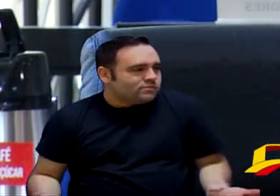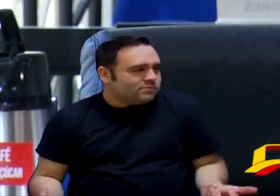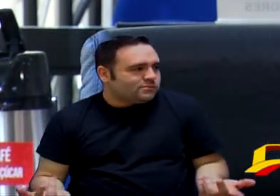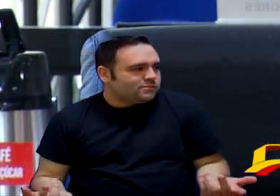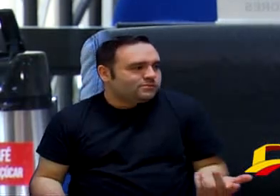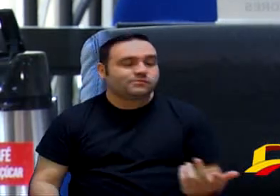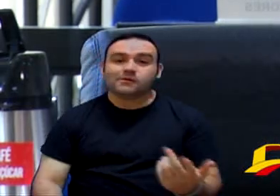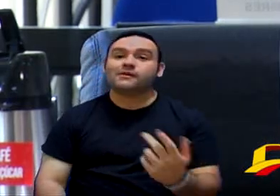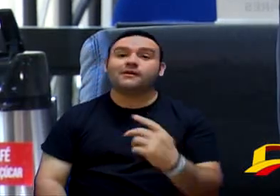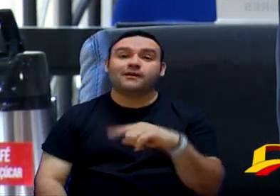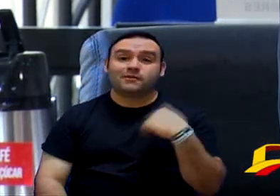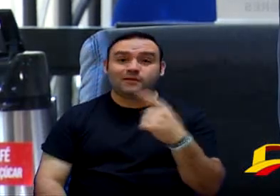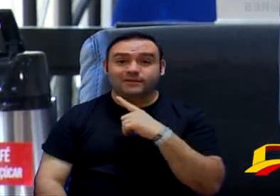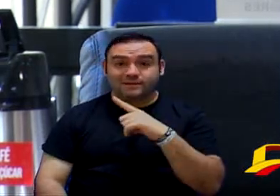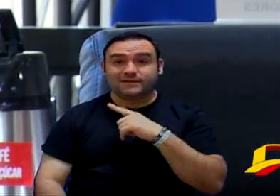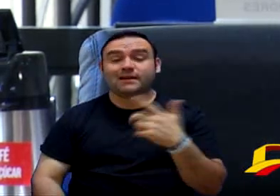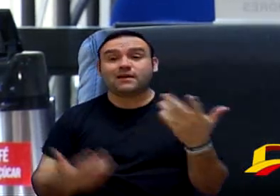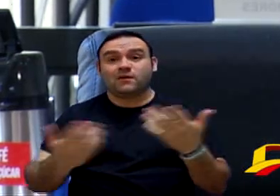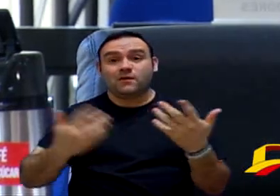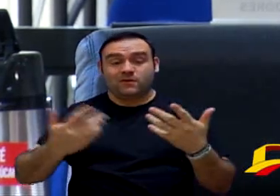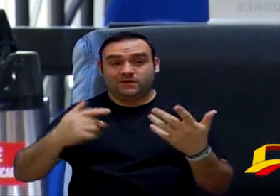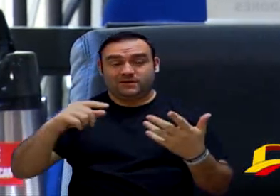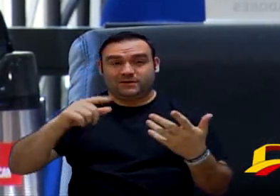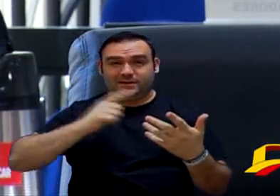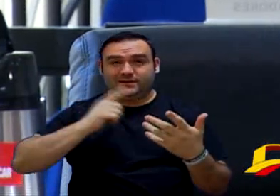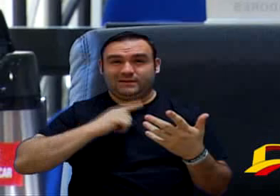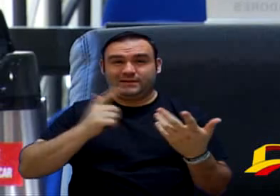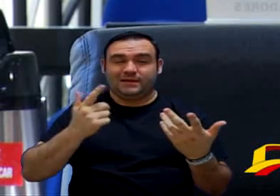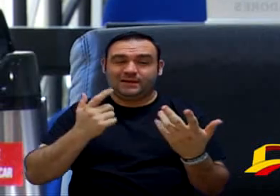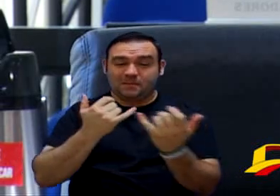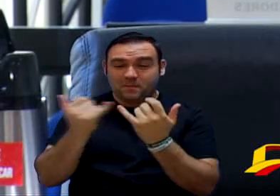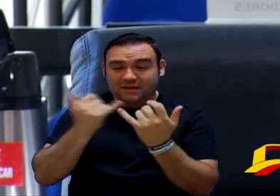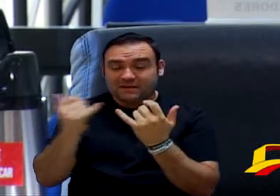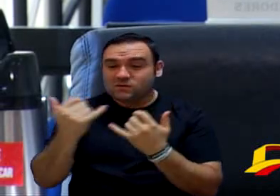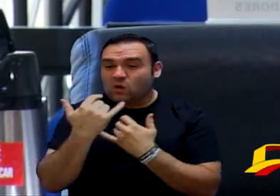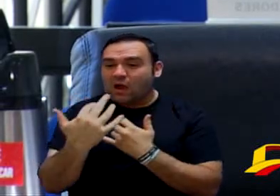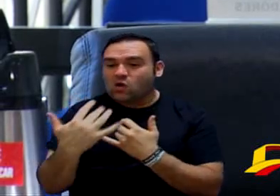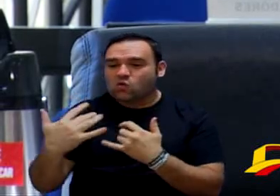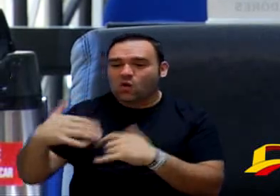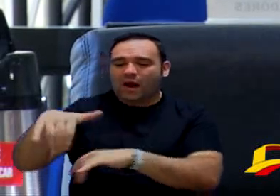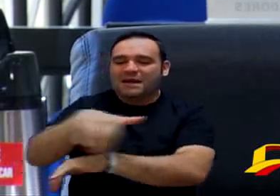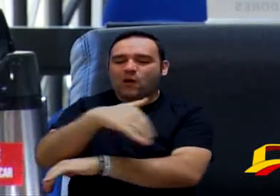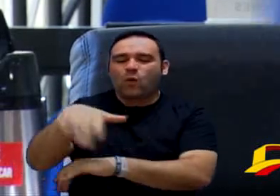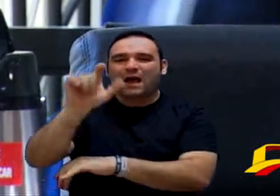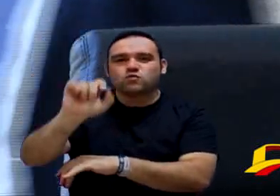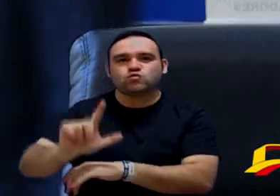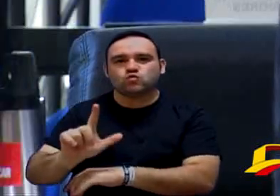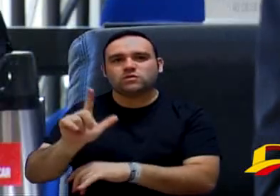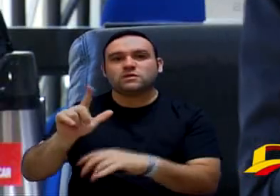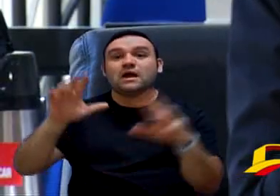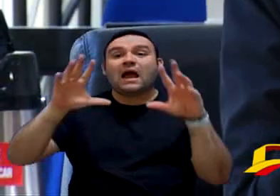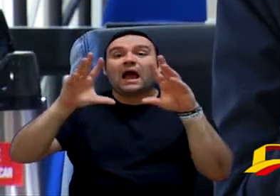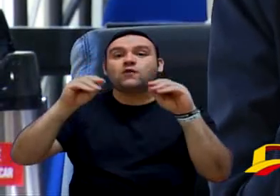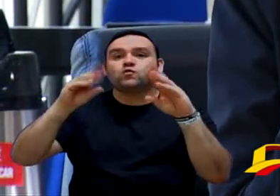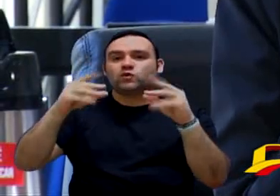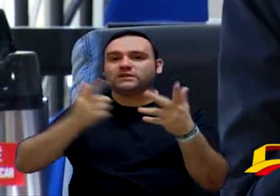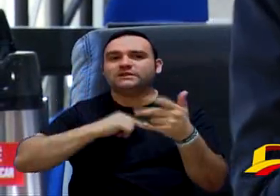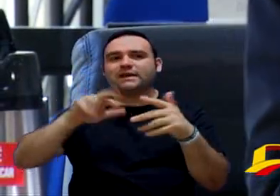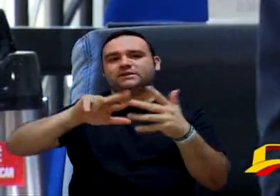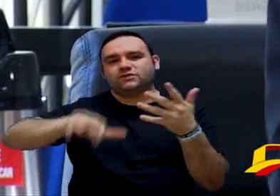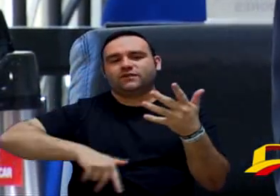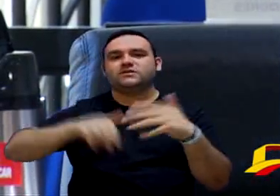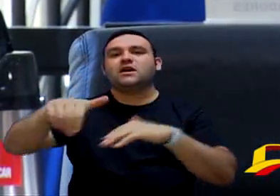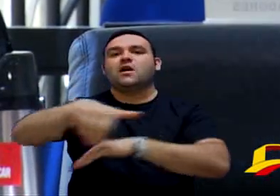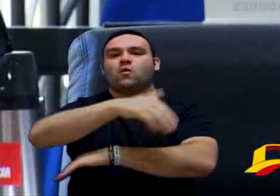vereadora a gente tem hoje o assalto que vai ficar parecido com a cor do asfalto a cor azul no período noturno tem várias